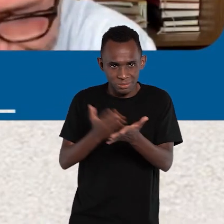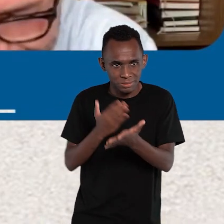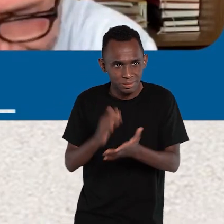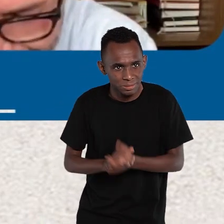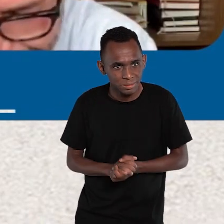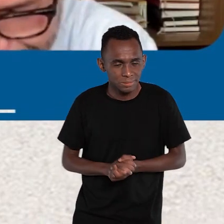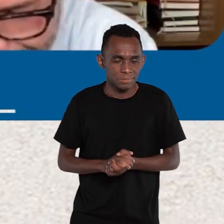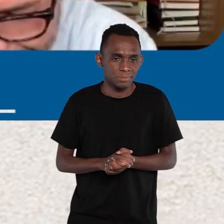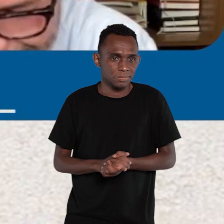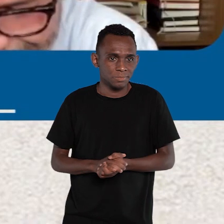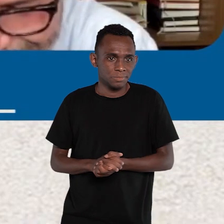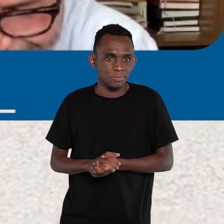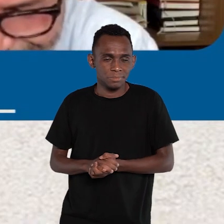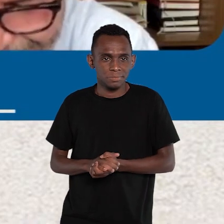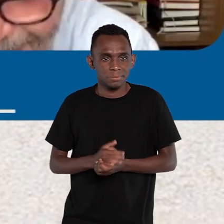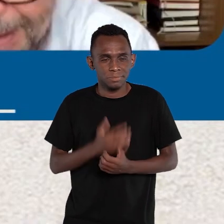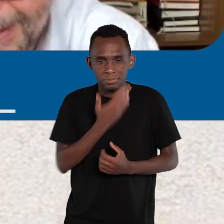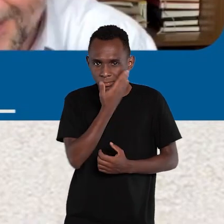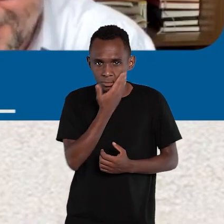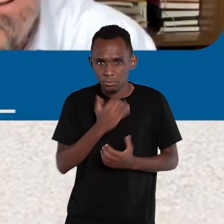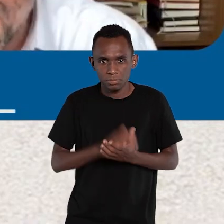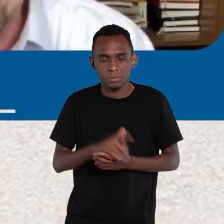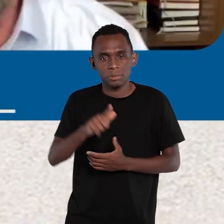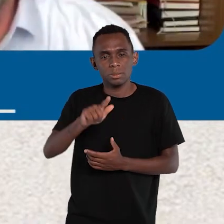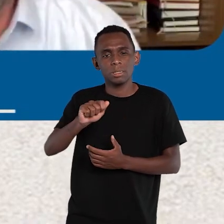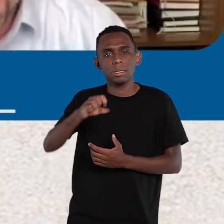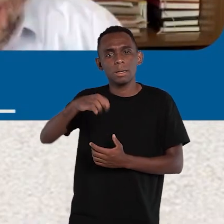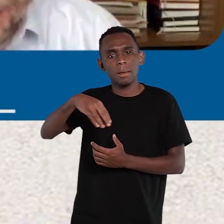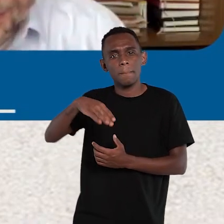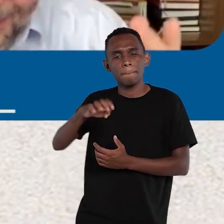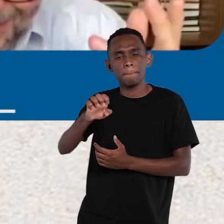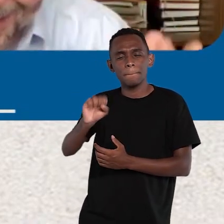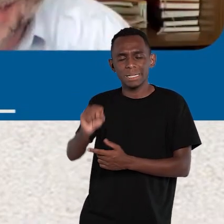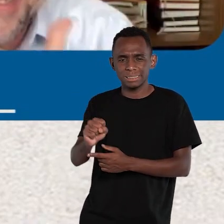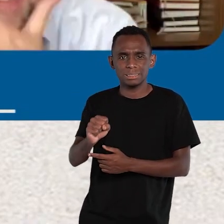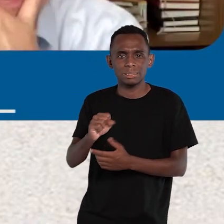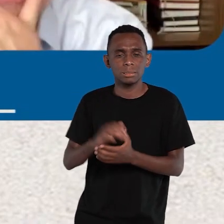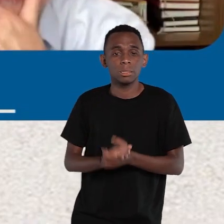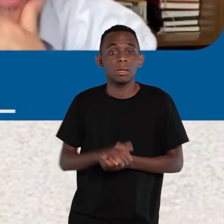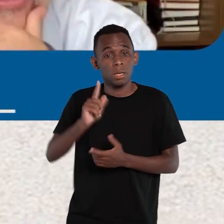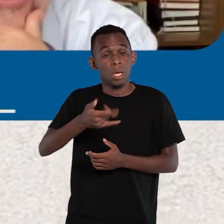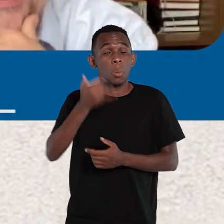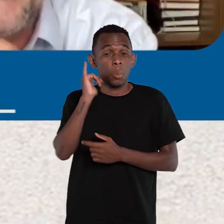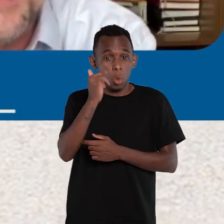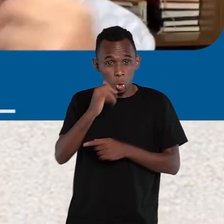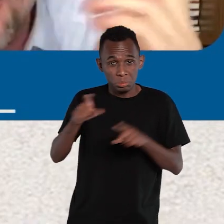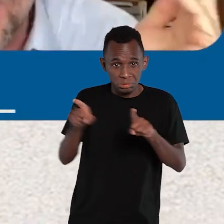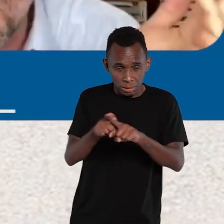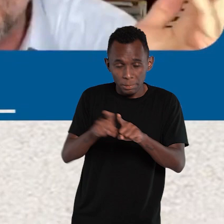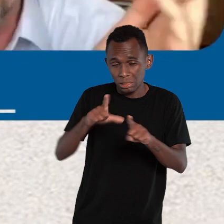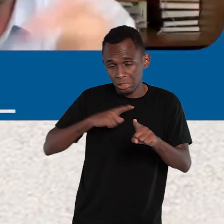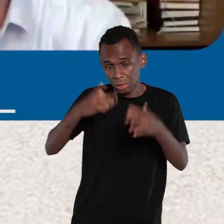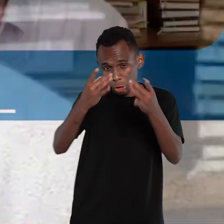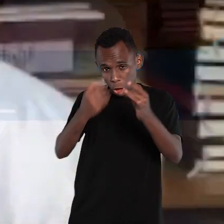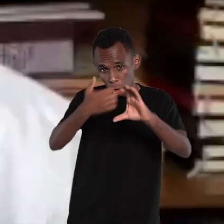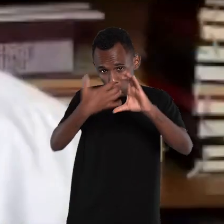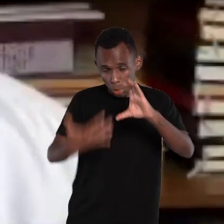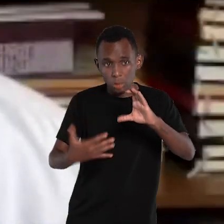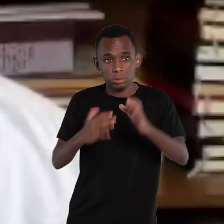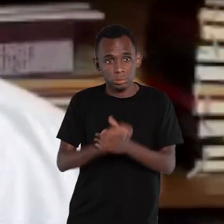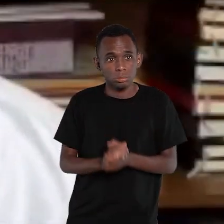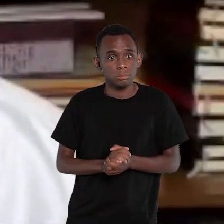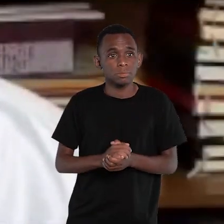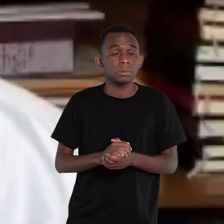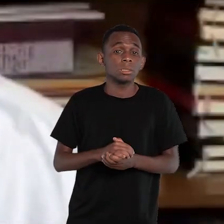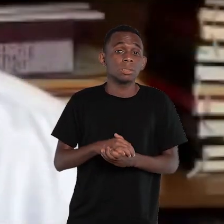livro. Gambés. Gambés é um conto, também tem um aspecto interessante. Ele